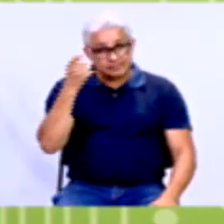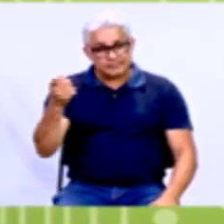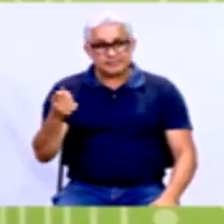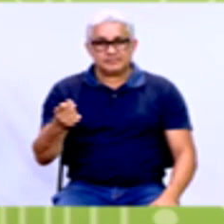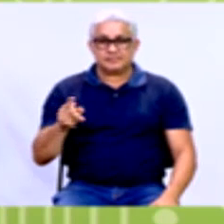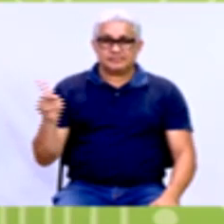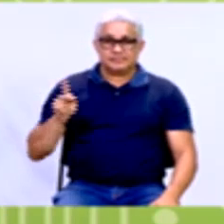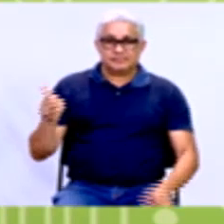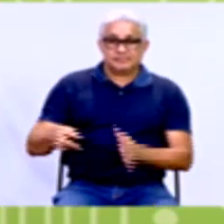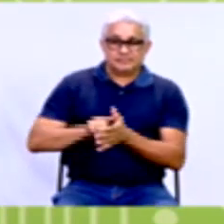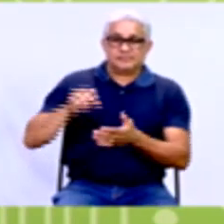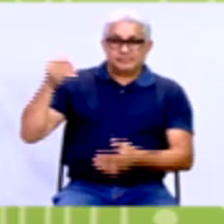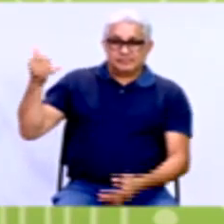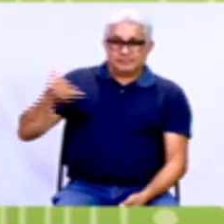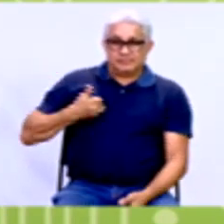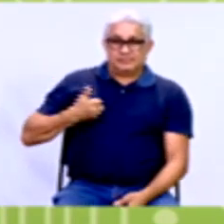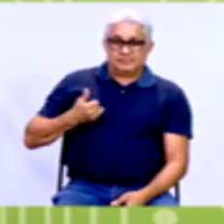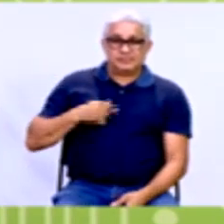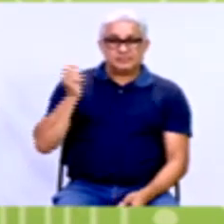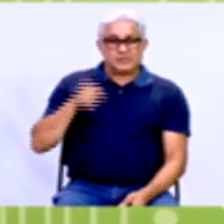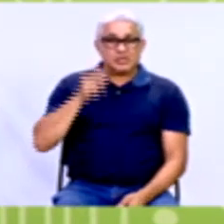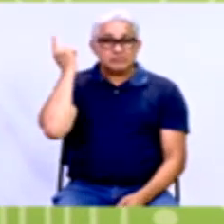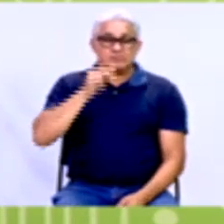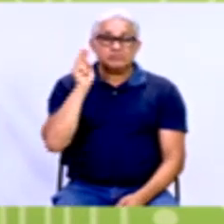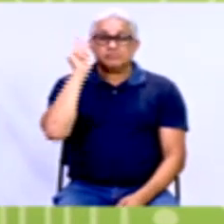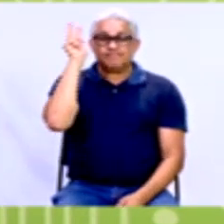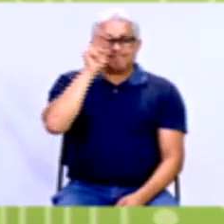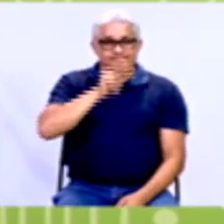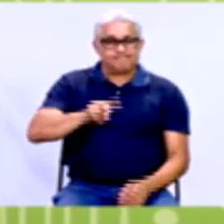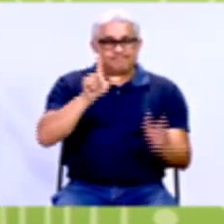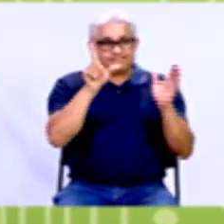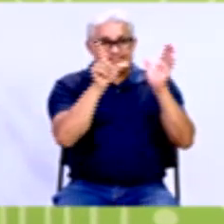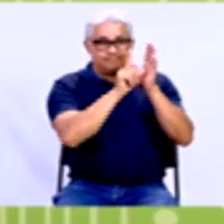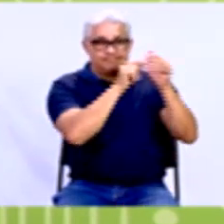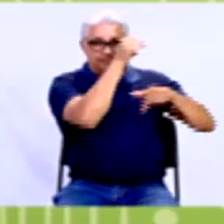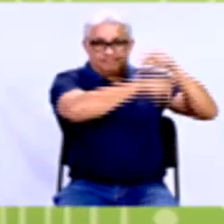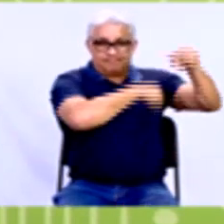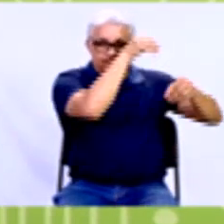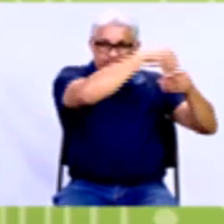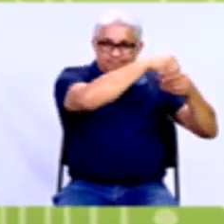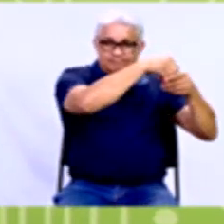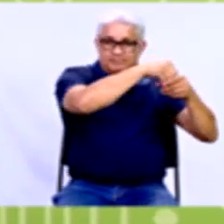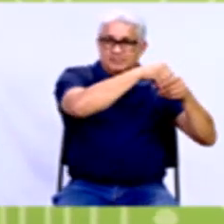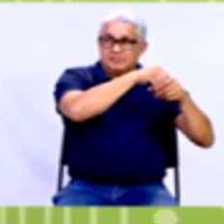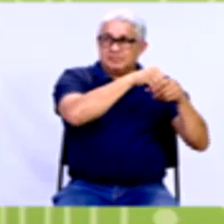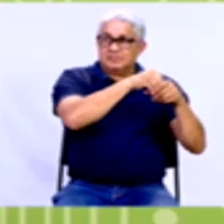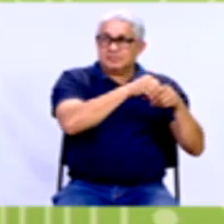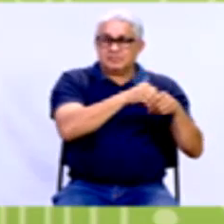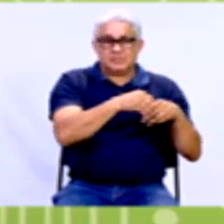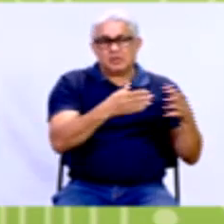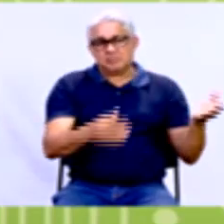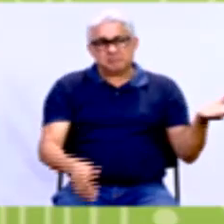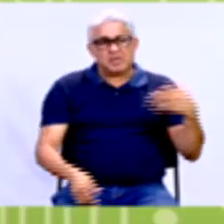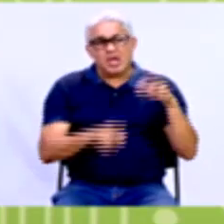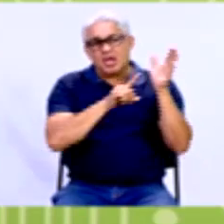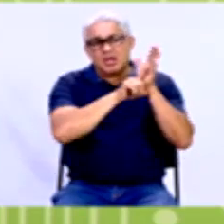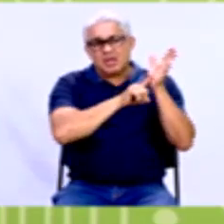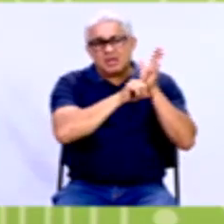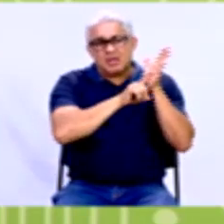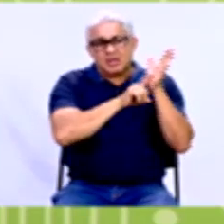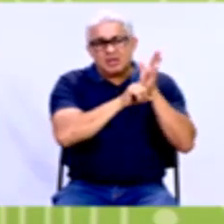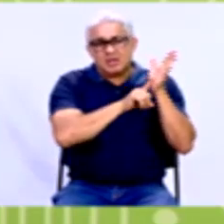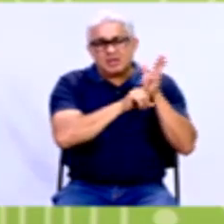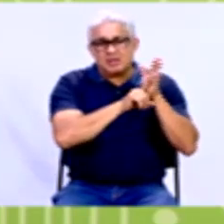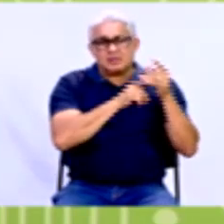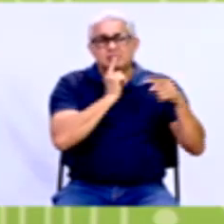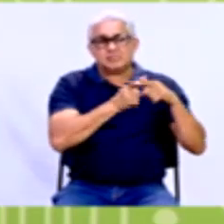agora, que a gente consegue ver isso. Você que está trabalhando aí numa loja, às vezes fala assim, vamos fazer uma pesquisa aqui, vamos